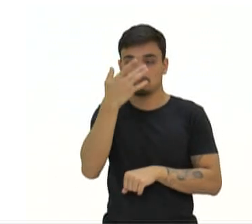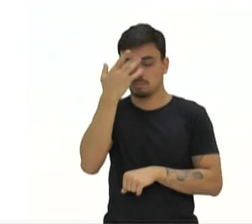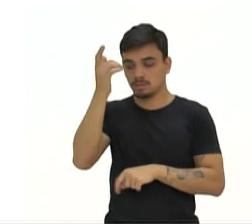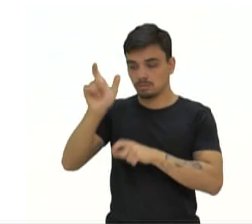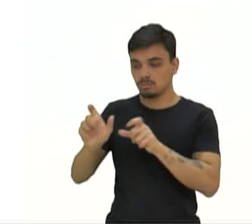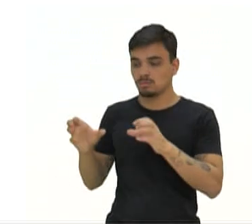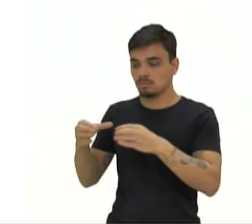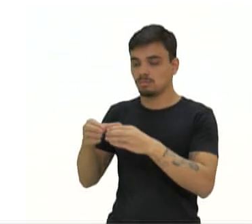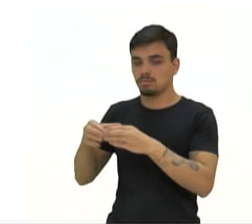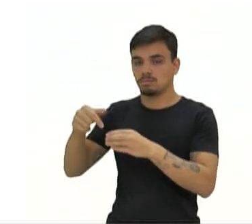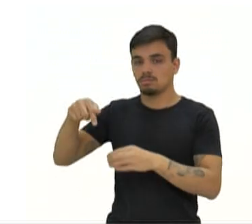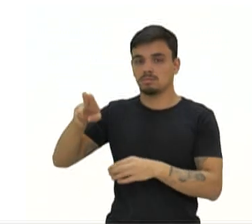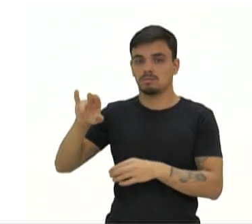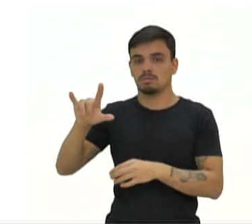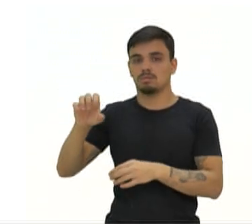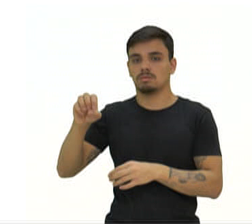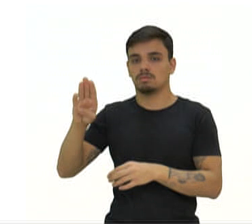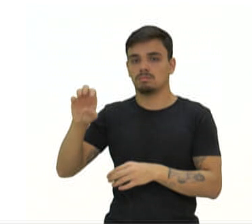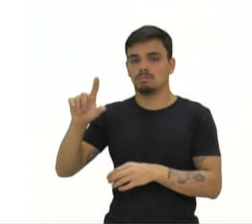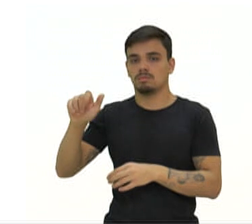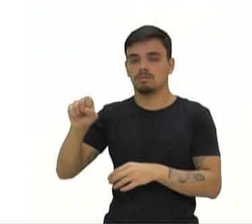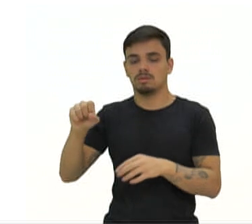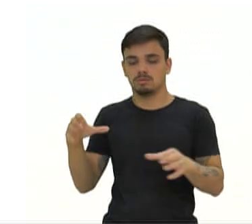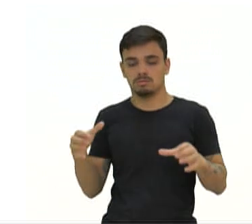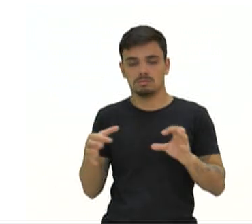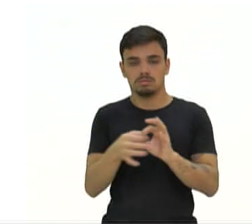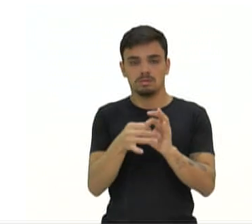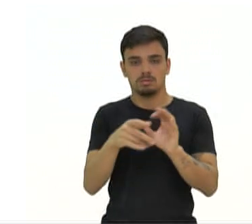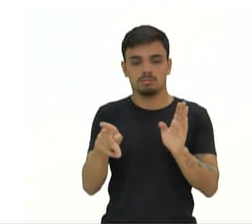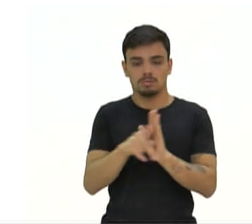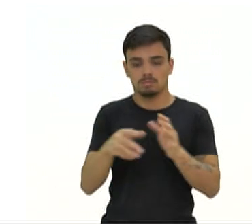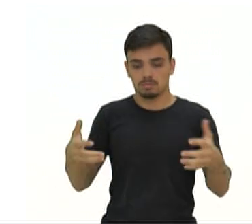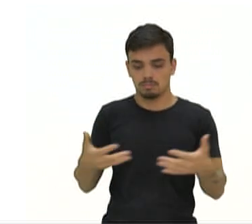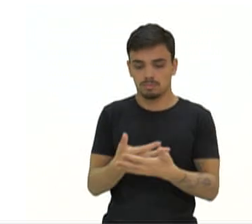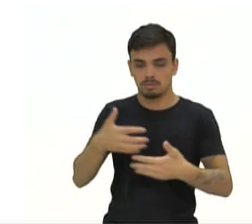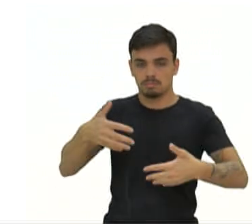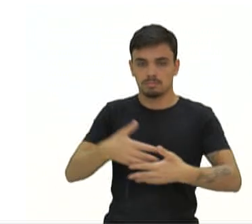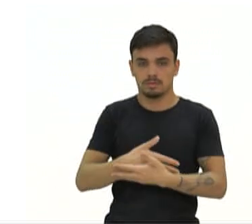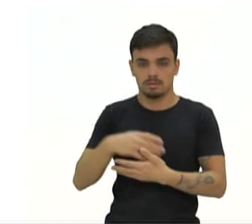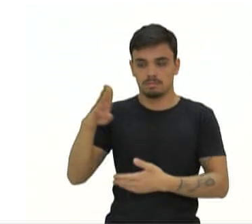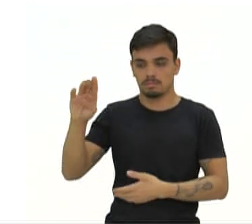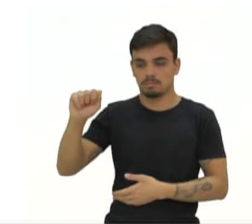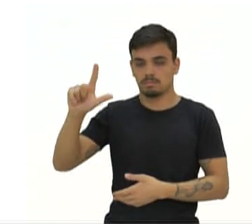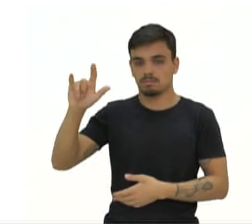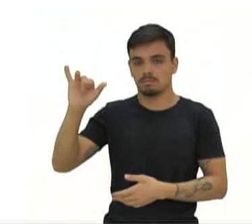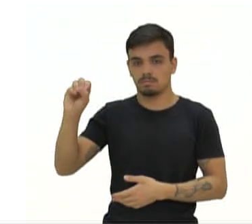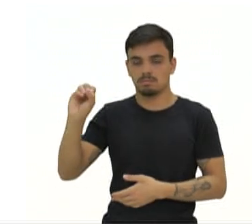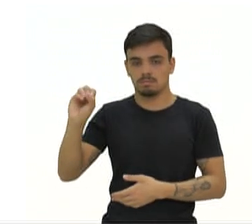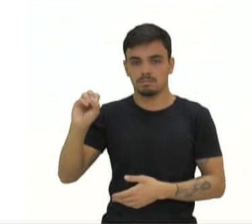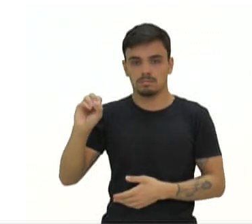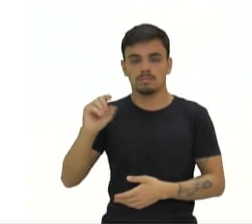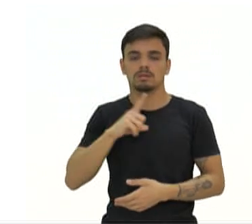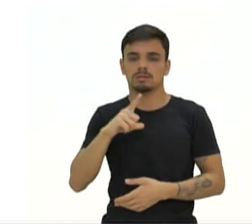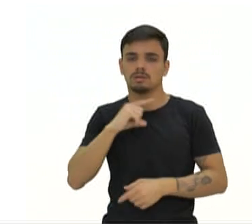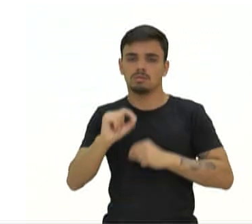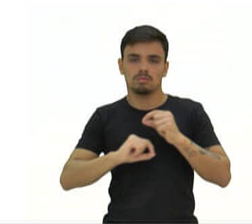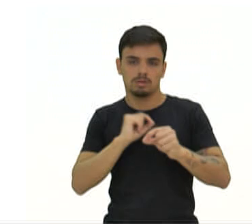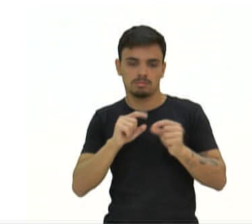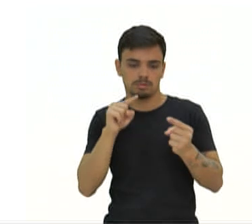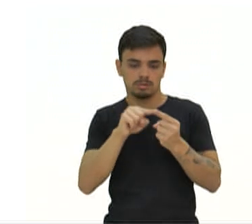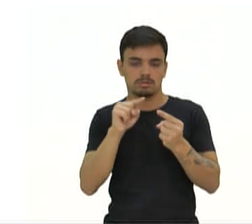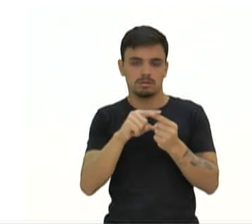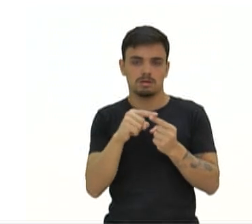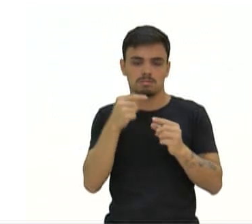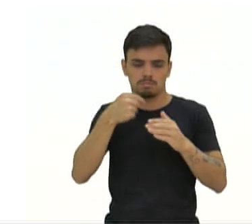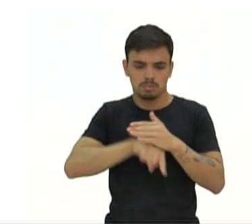uniram-se aos balaios. A revolta ganhava força e na capital, liberais e conservadores que temiam profundas mudanças